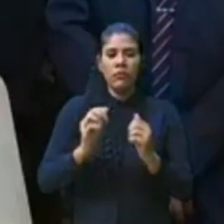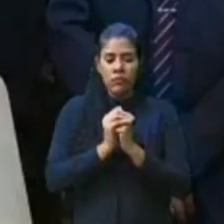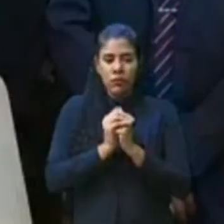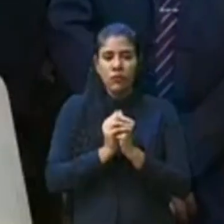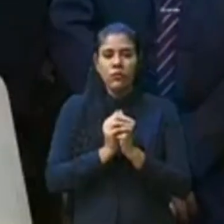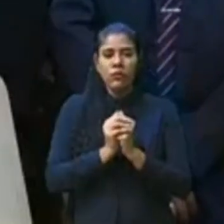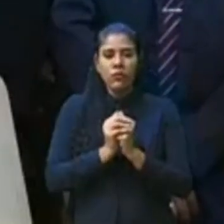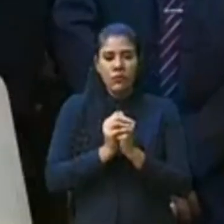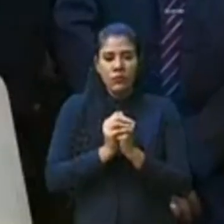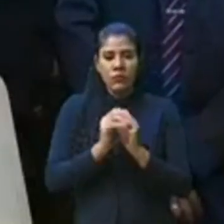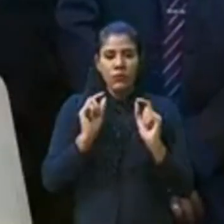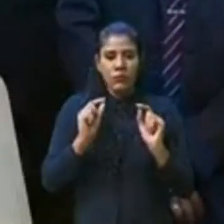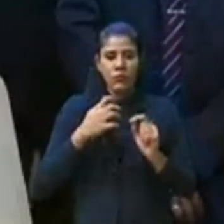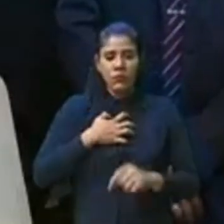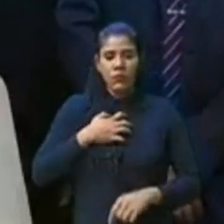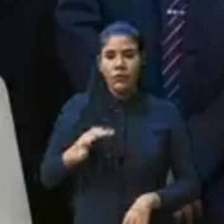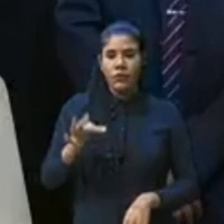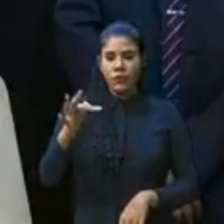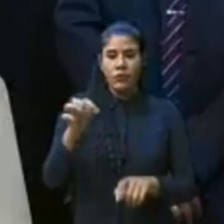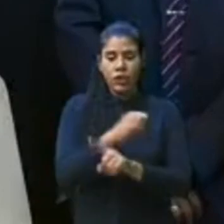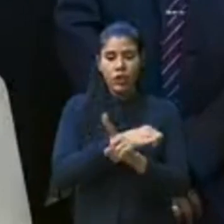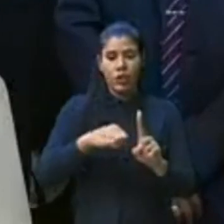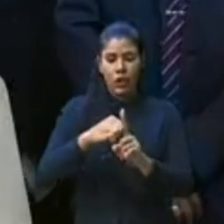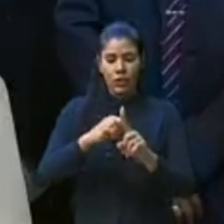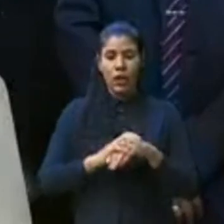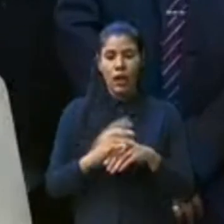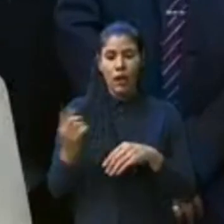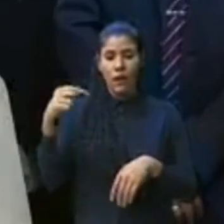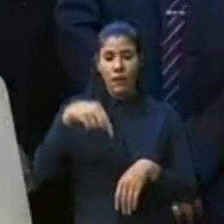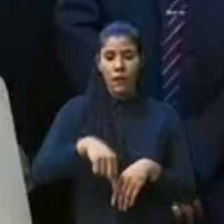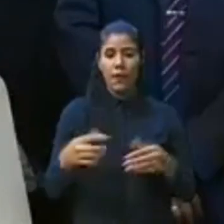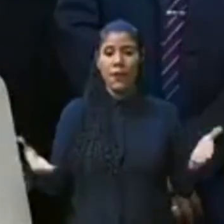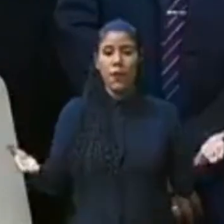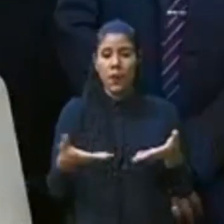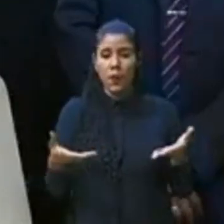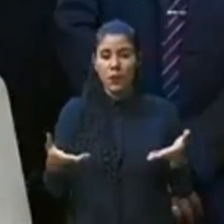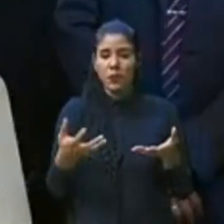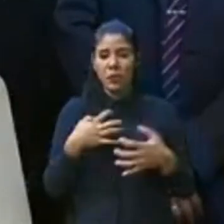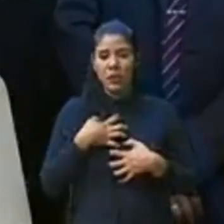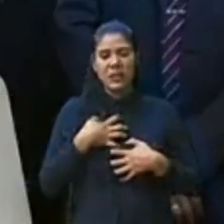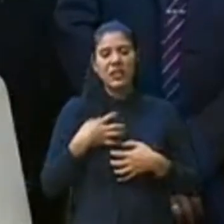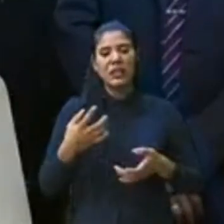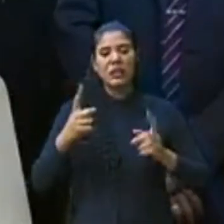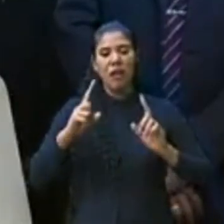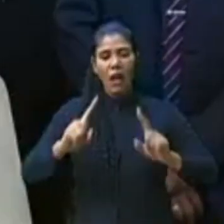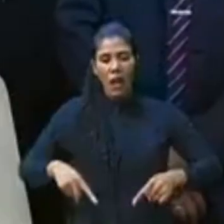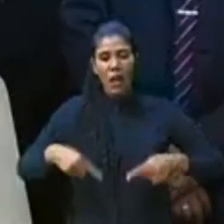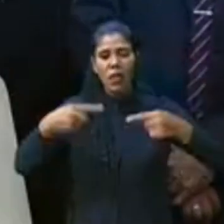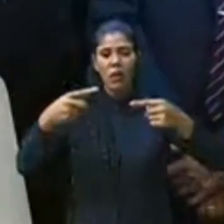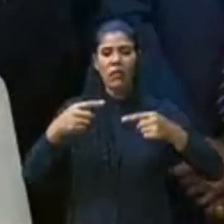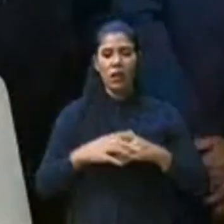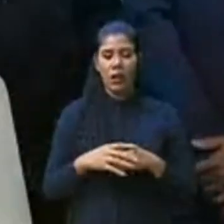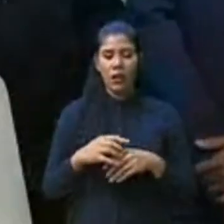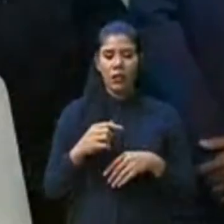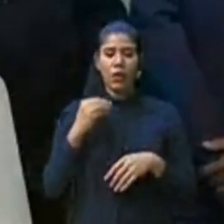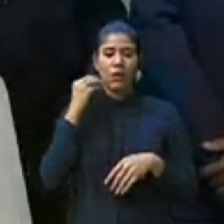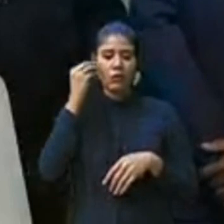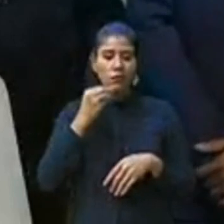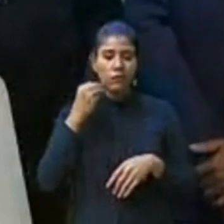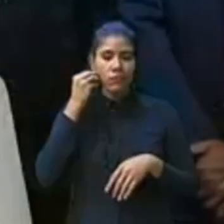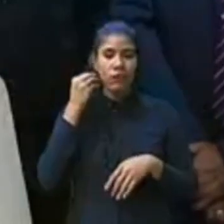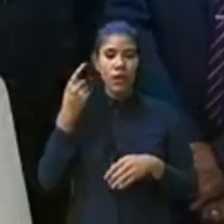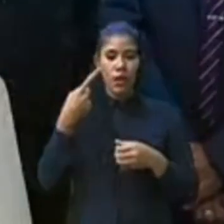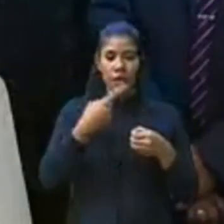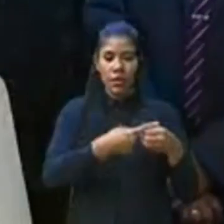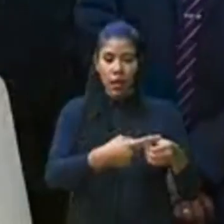direção de uma esperança social. Vim aqui hoje bem renovado. Fui fazer uma experiência no